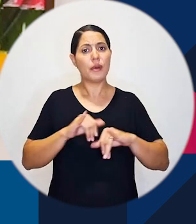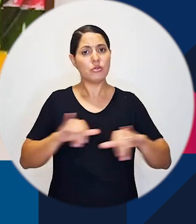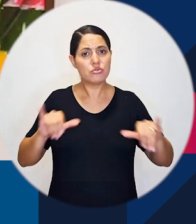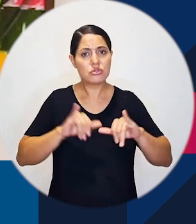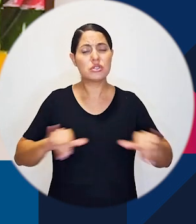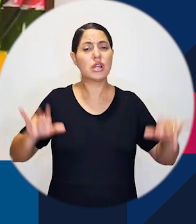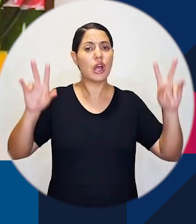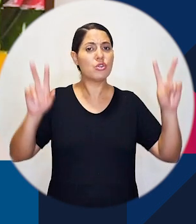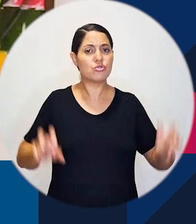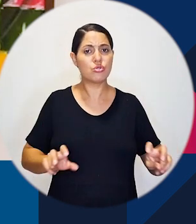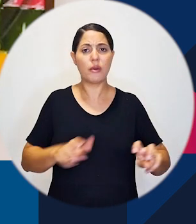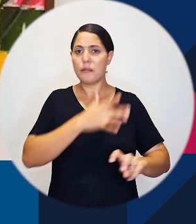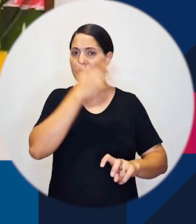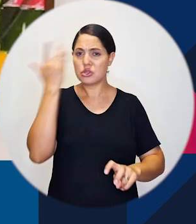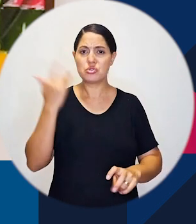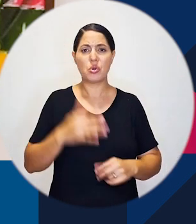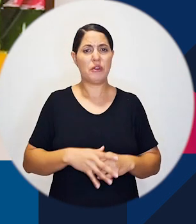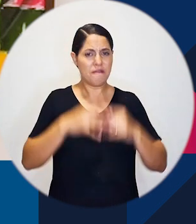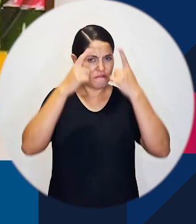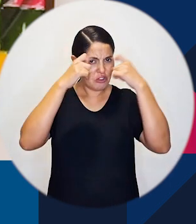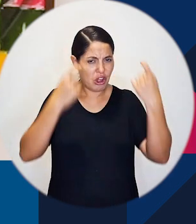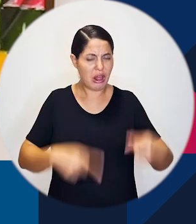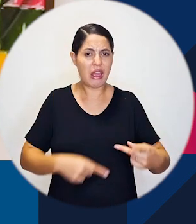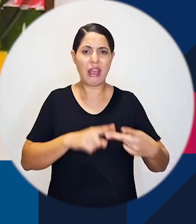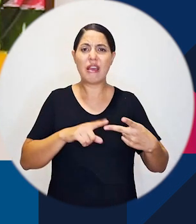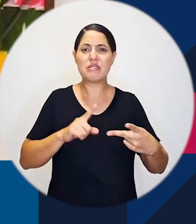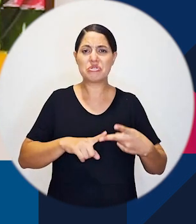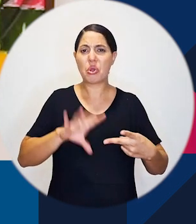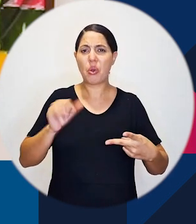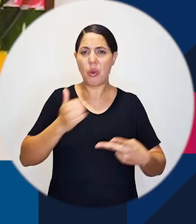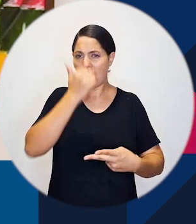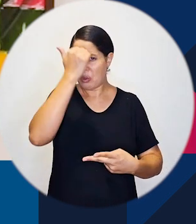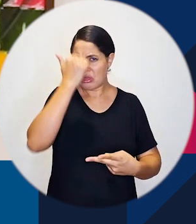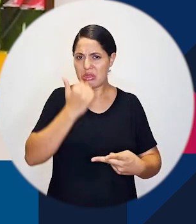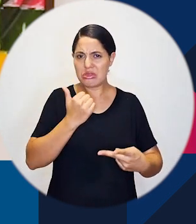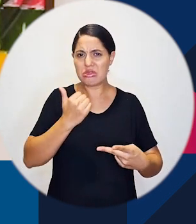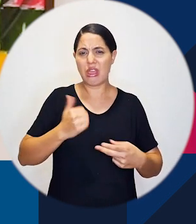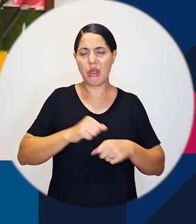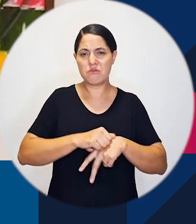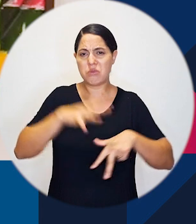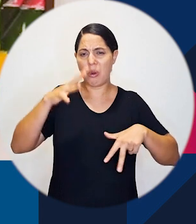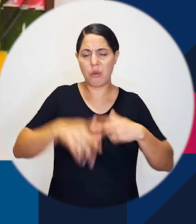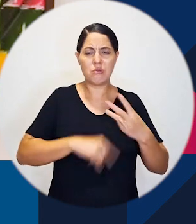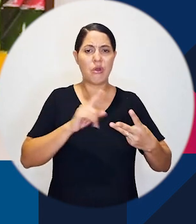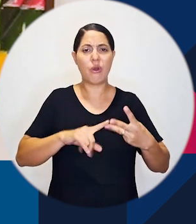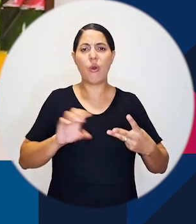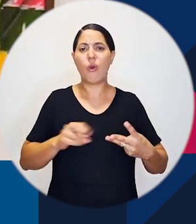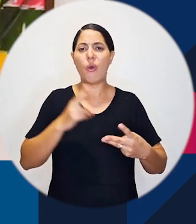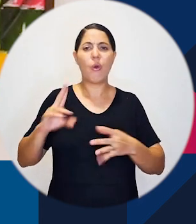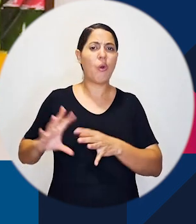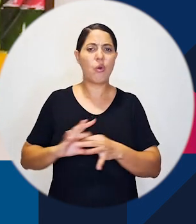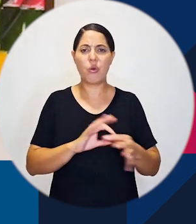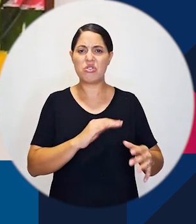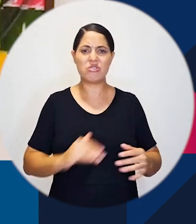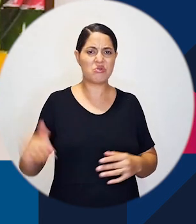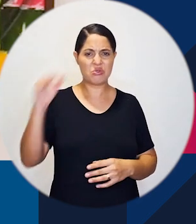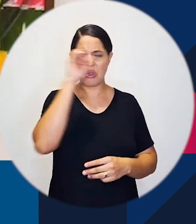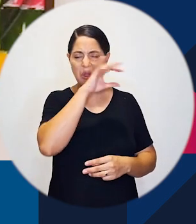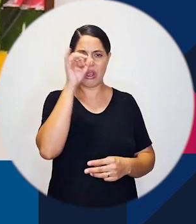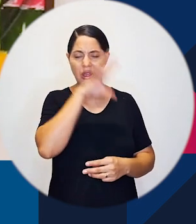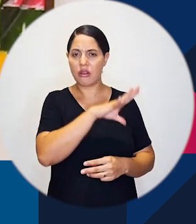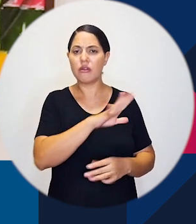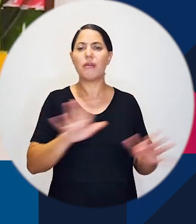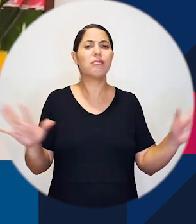Brasil qualquer tipo de violência, terrorismo político, tentativa de golpe de Estado e apreço ao autoritarismo.